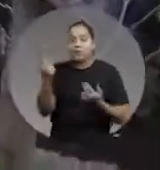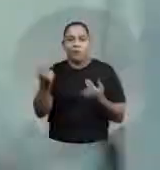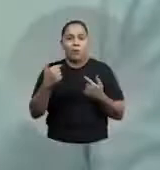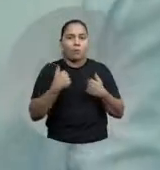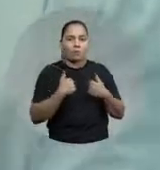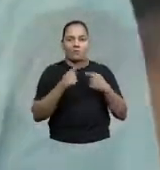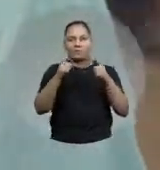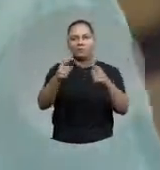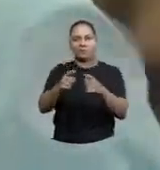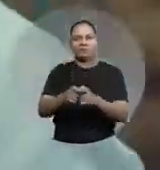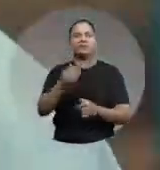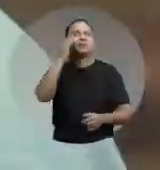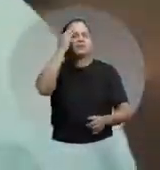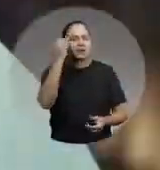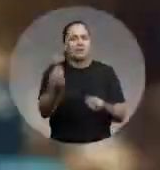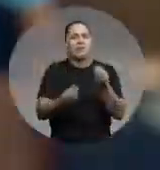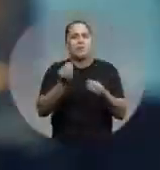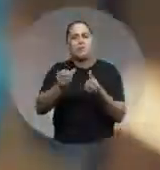gente da gente.